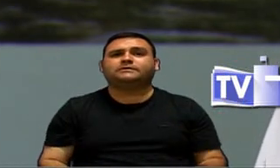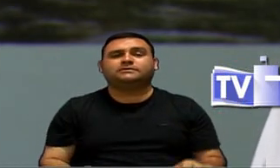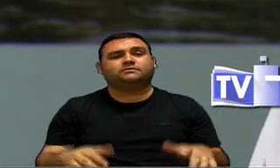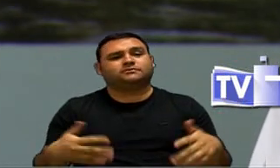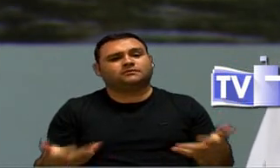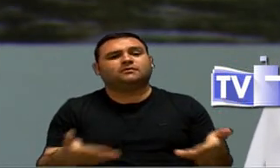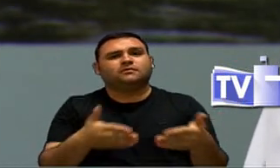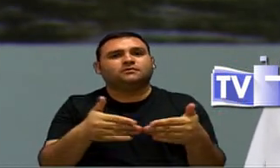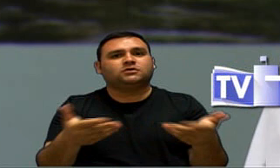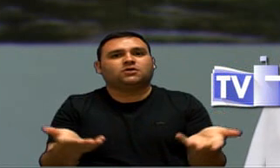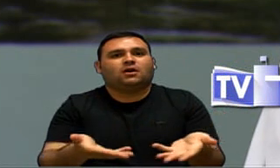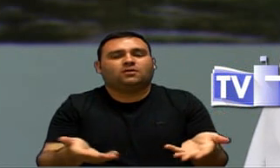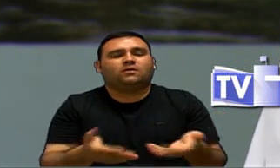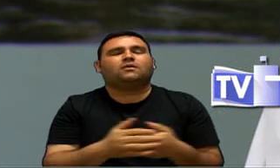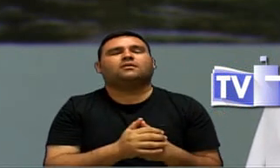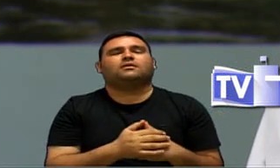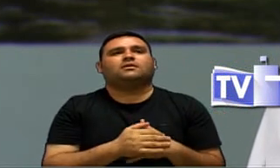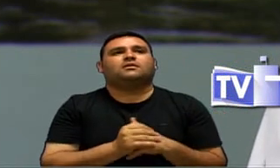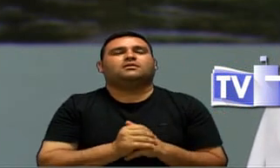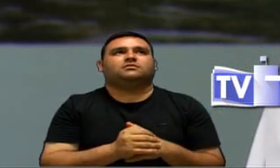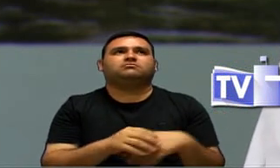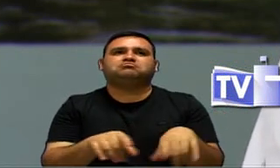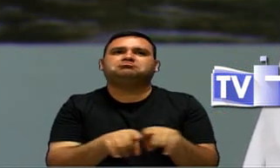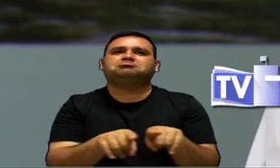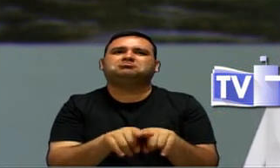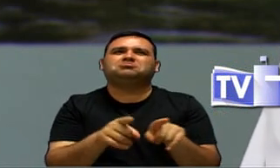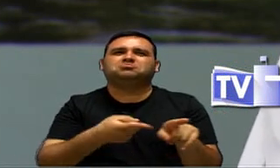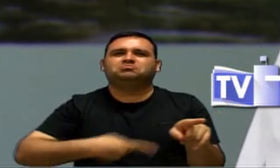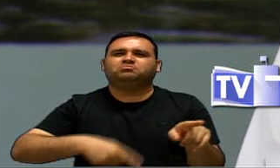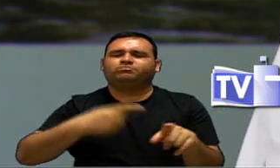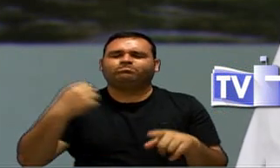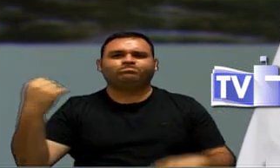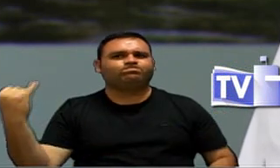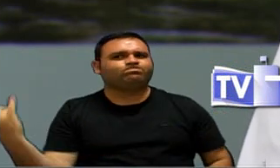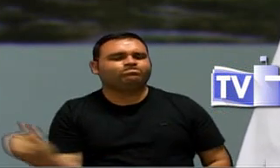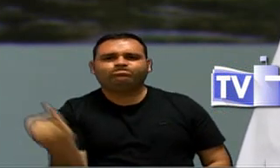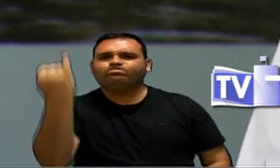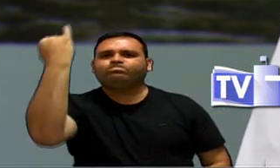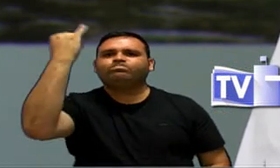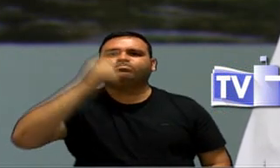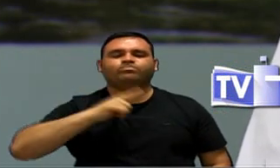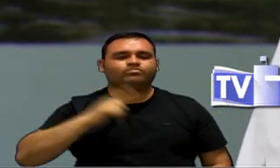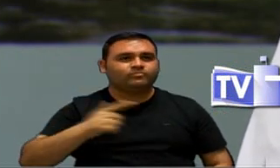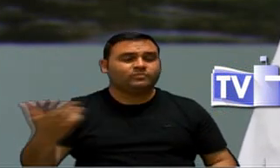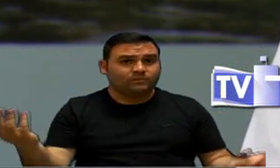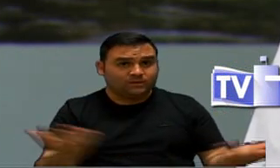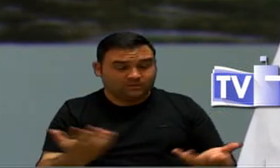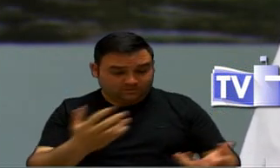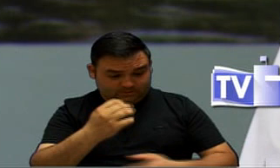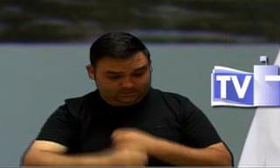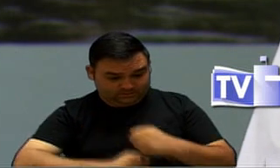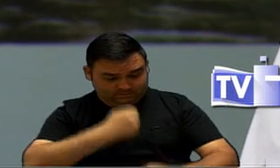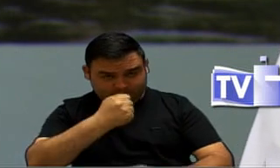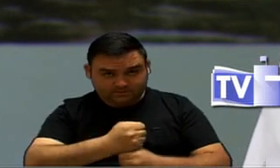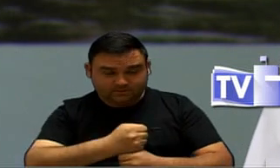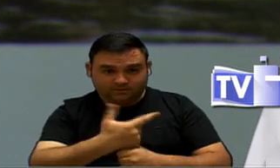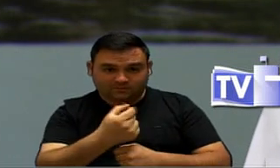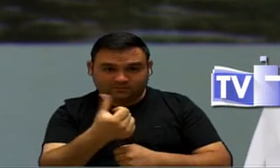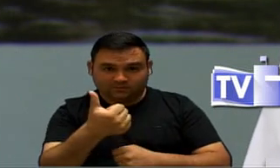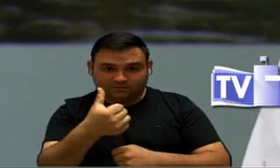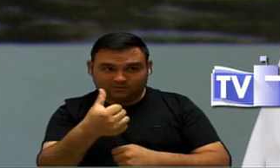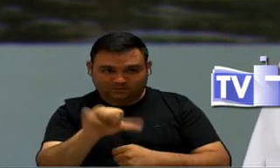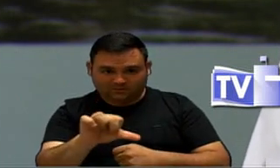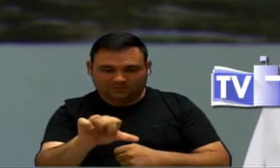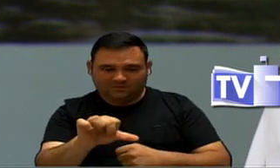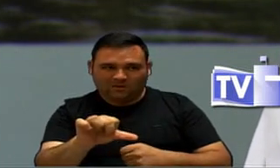peço aqui, e é para nós extremamente importante a resistência o ano que vem, para que não se